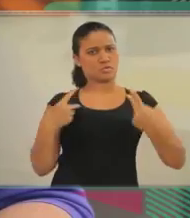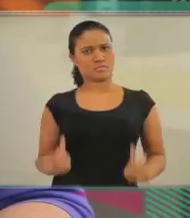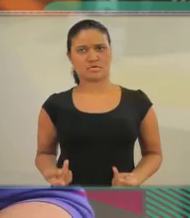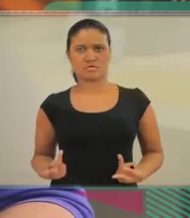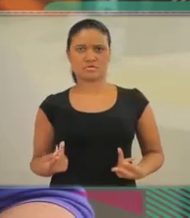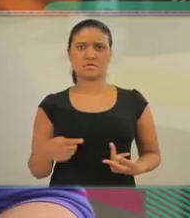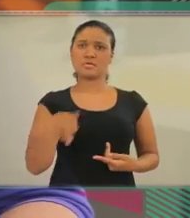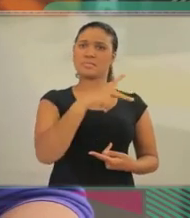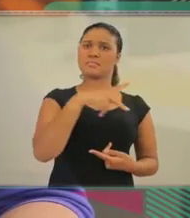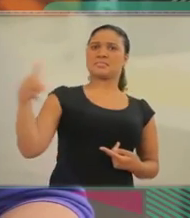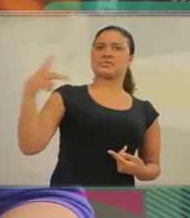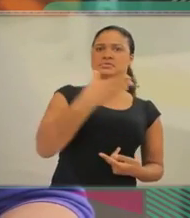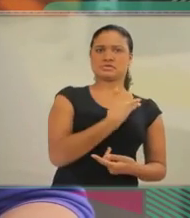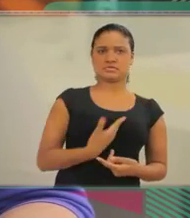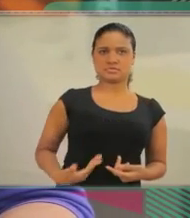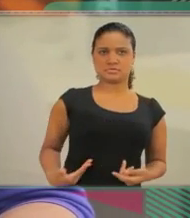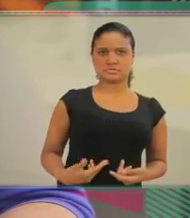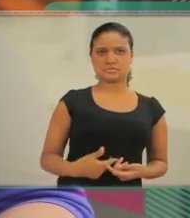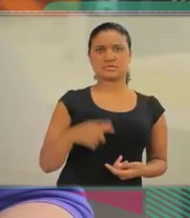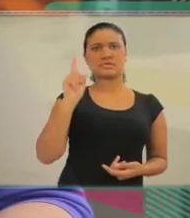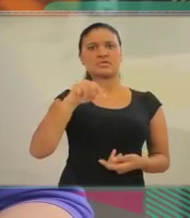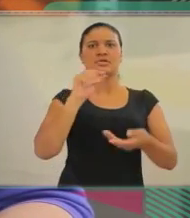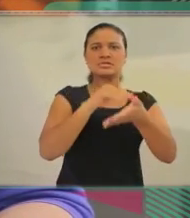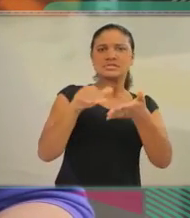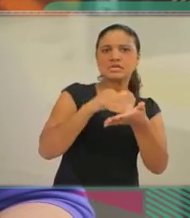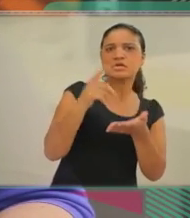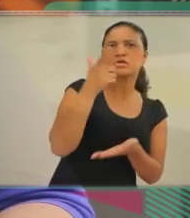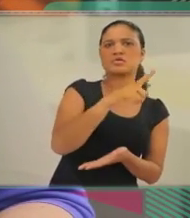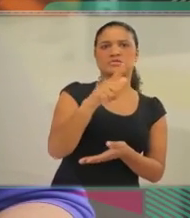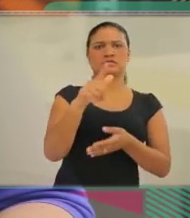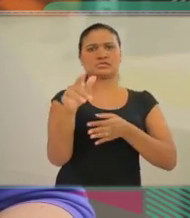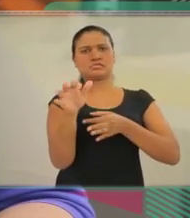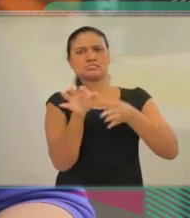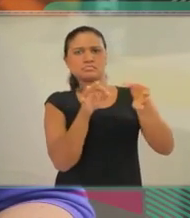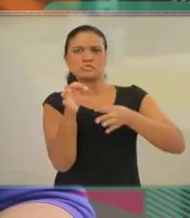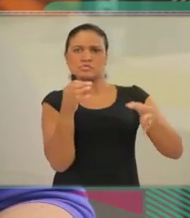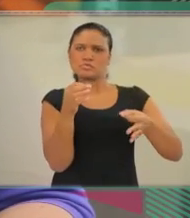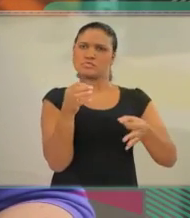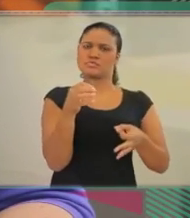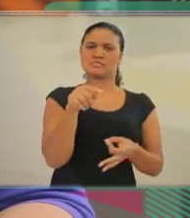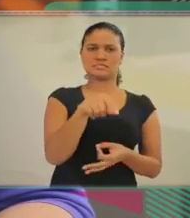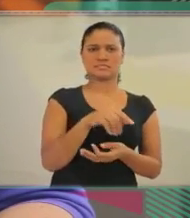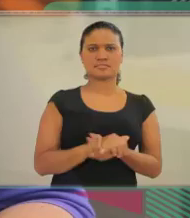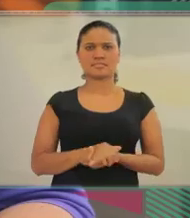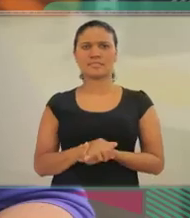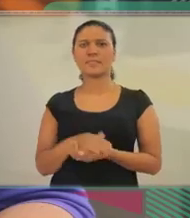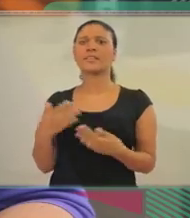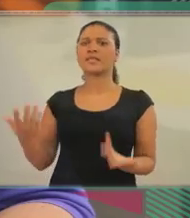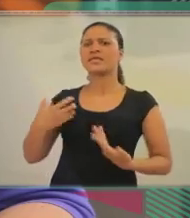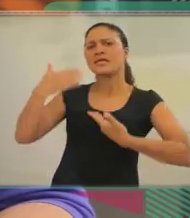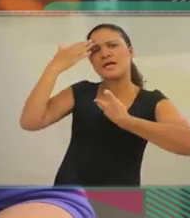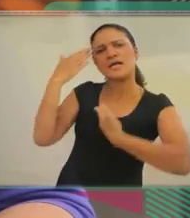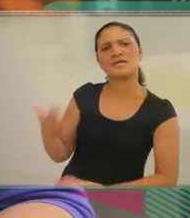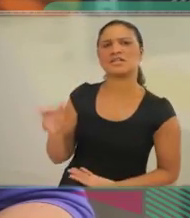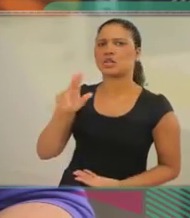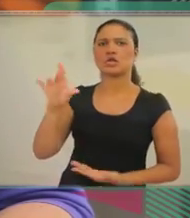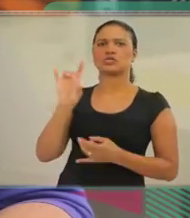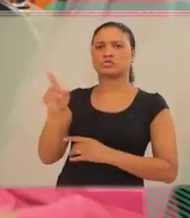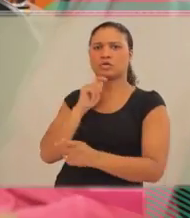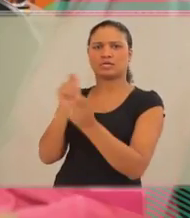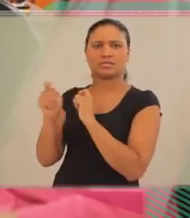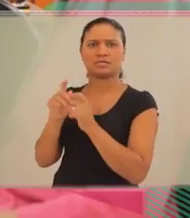República e deve se dirigir à Secretaria para conseguir esses produtos que eu considero